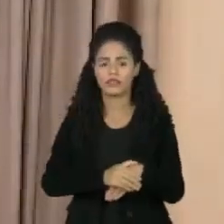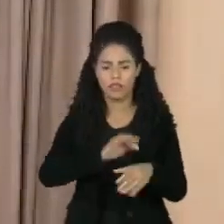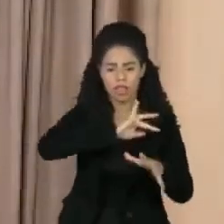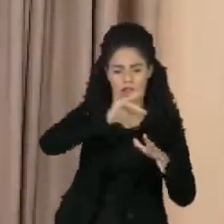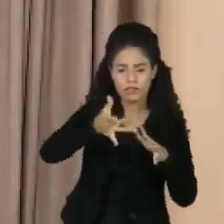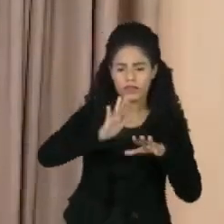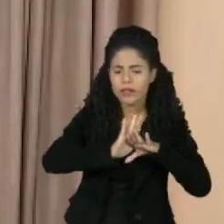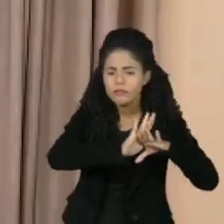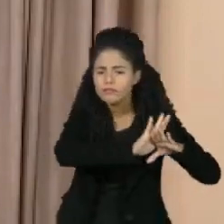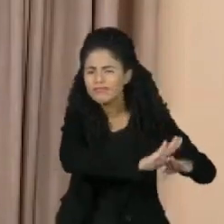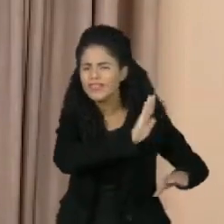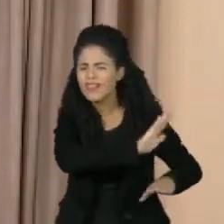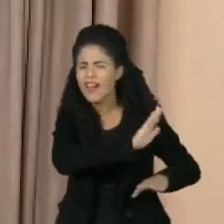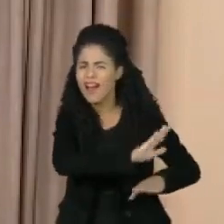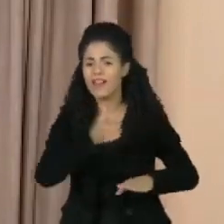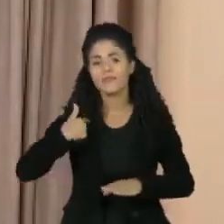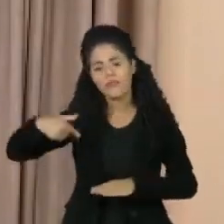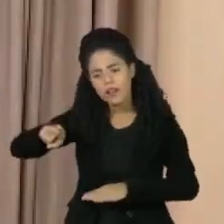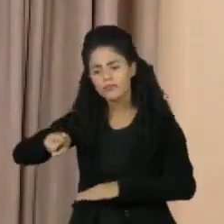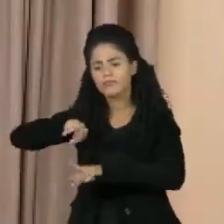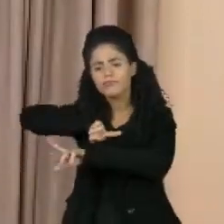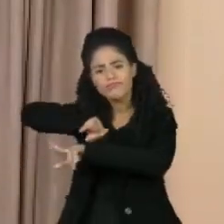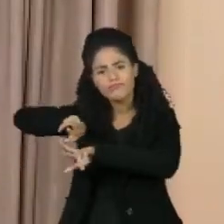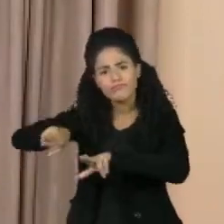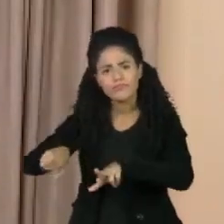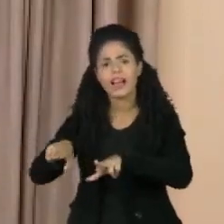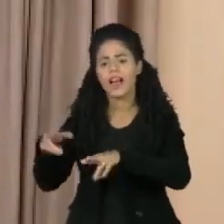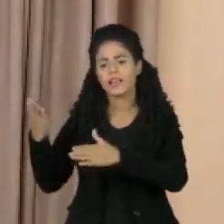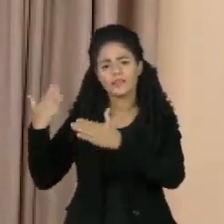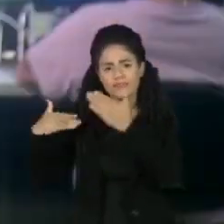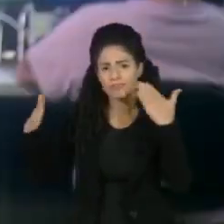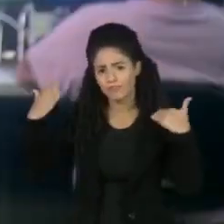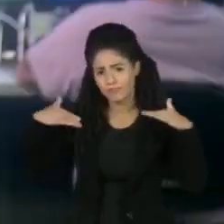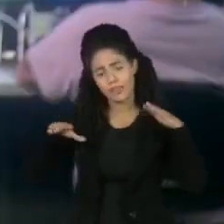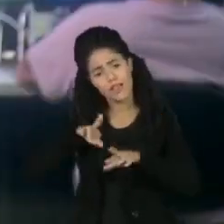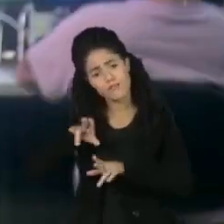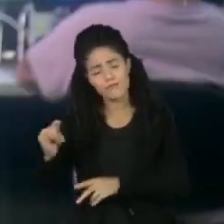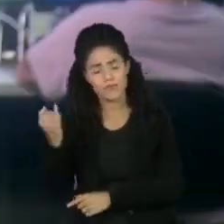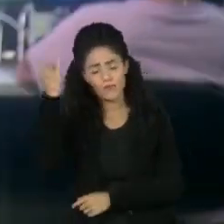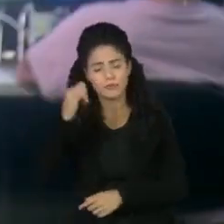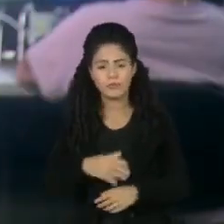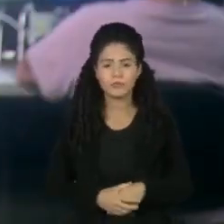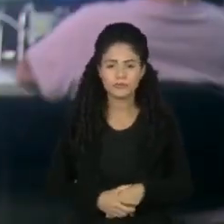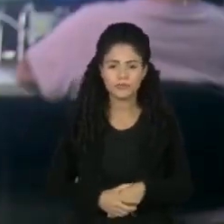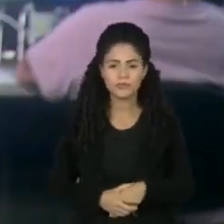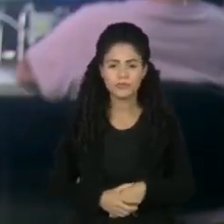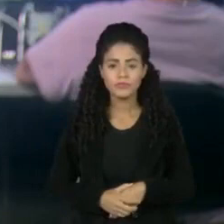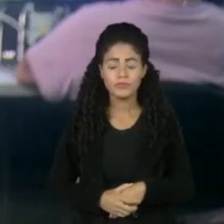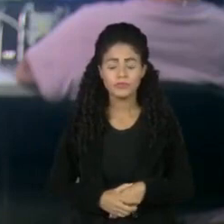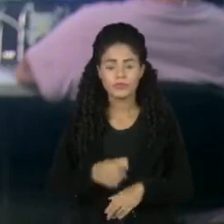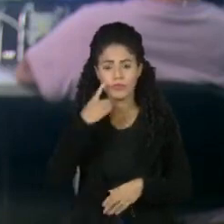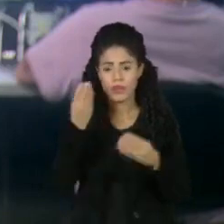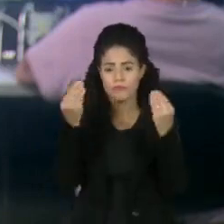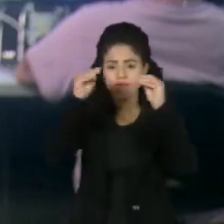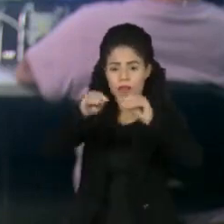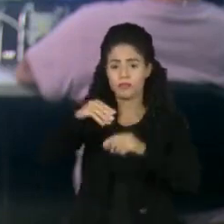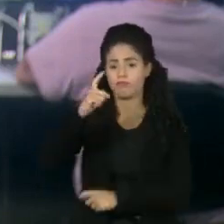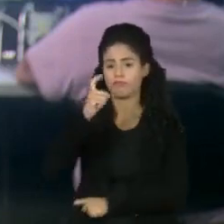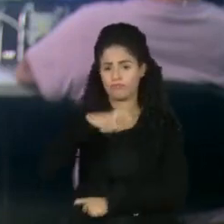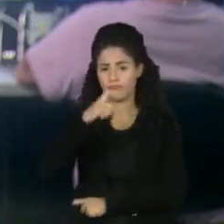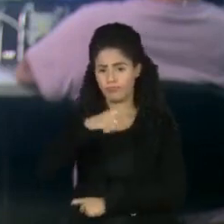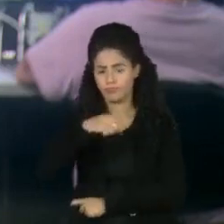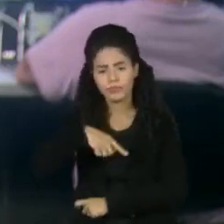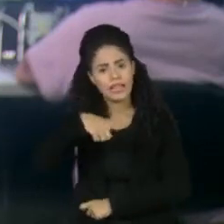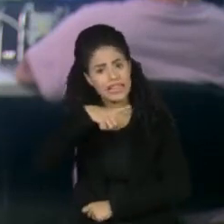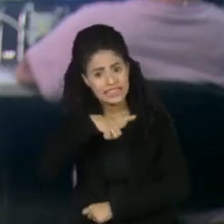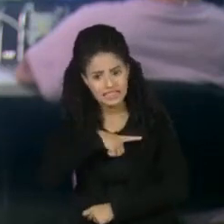gente vai ter cada dia mais, né? Em nota, o TikTok informa que tem